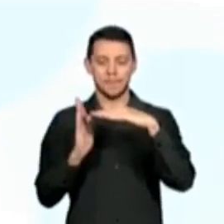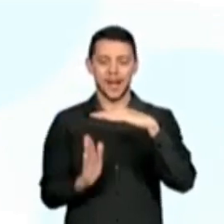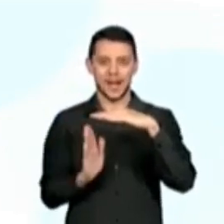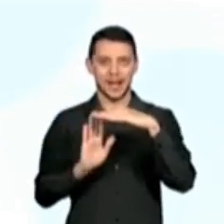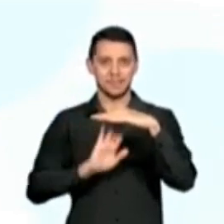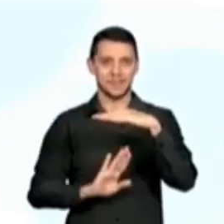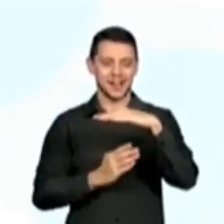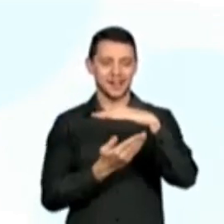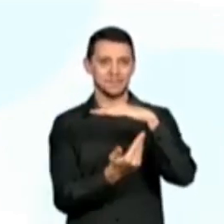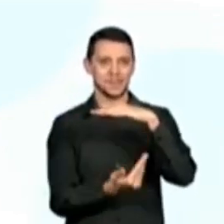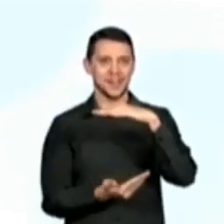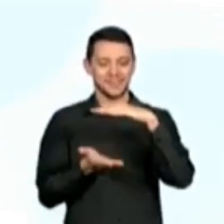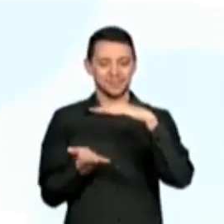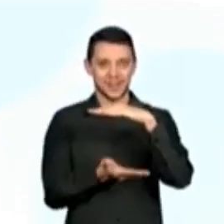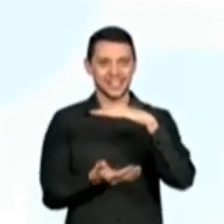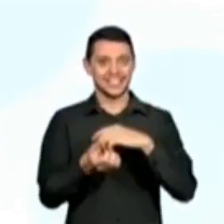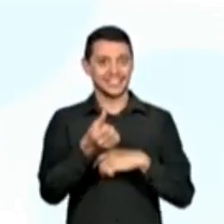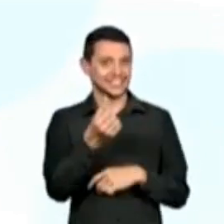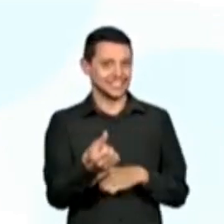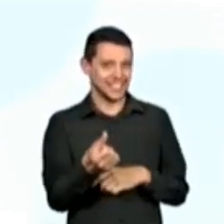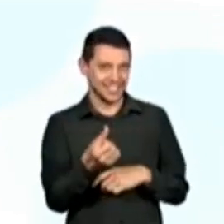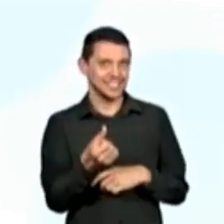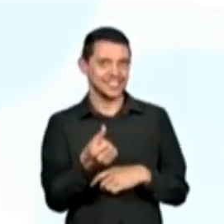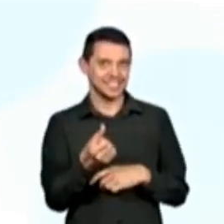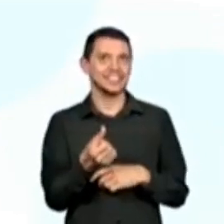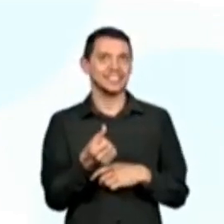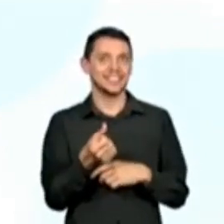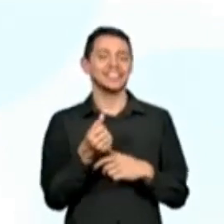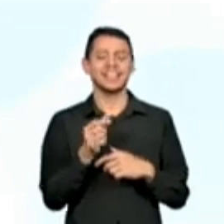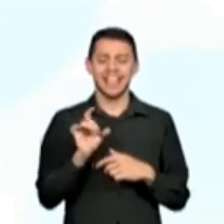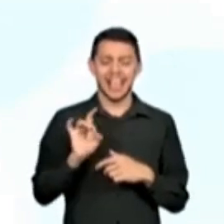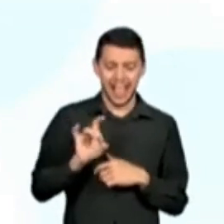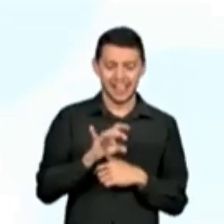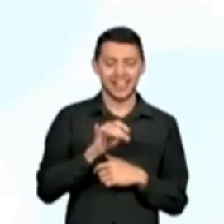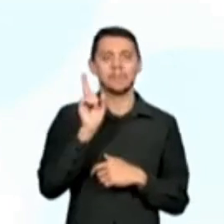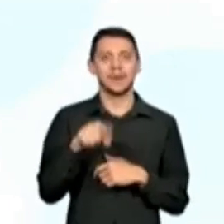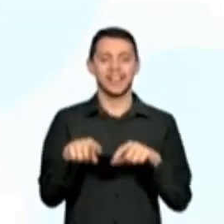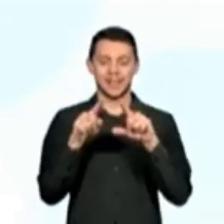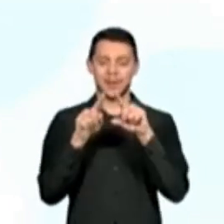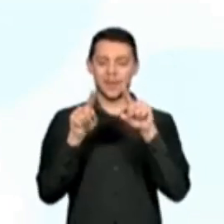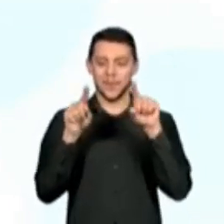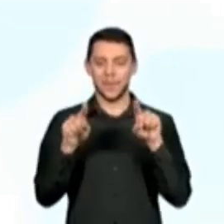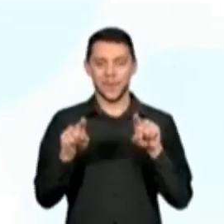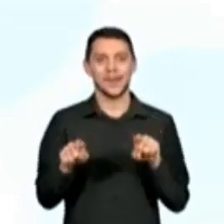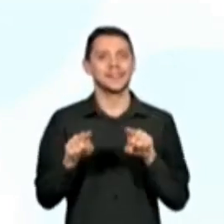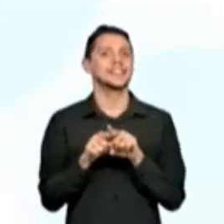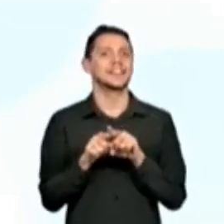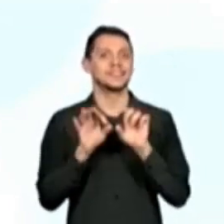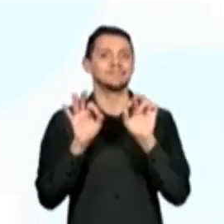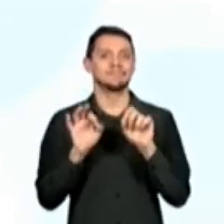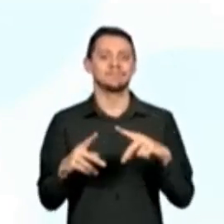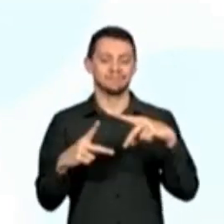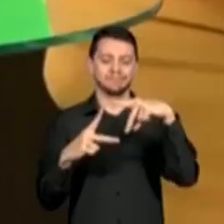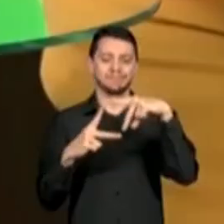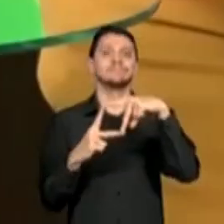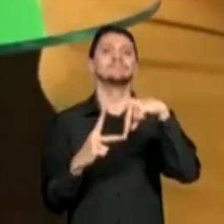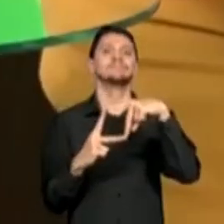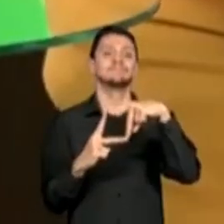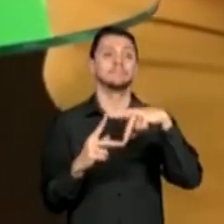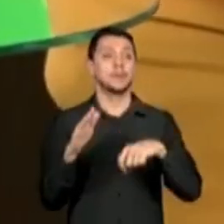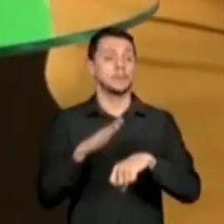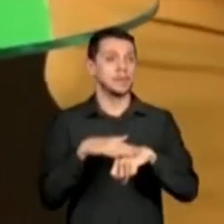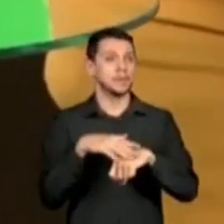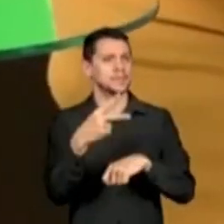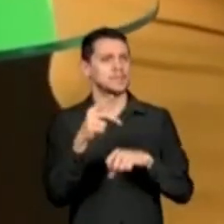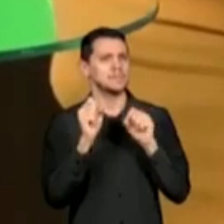Faz, total. Aí, tá A vendo? gente pode até pegar o cubo ali para Sim, contar vocês as podem, faces. né, e vocês podem também analisando, né, ó, talvez agora